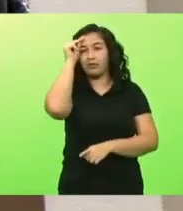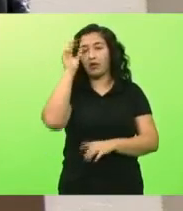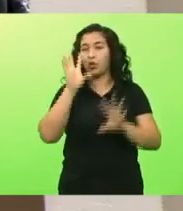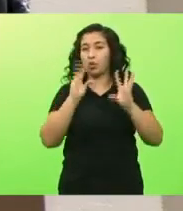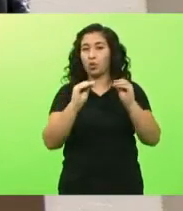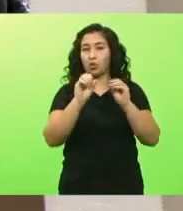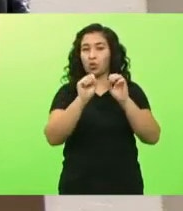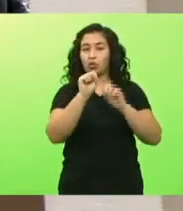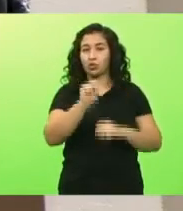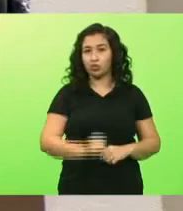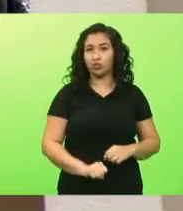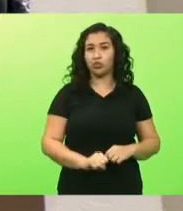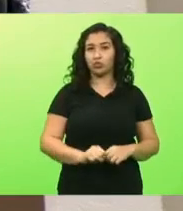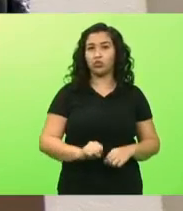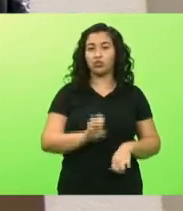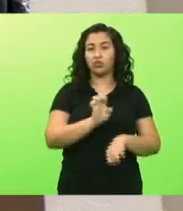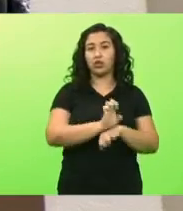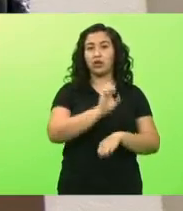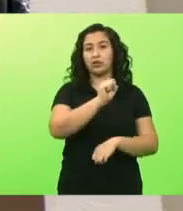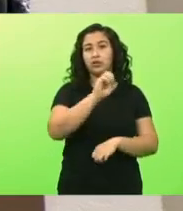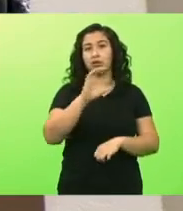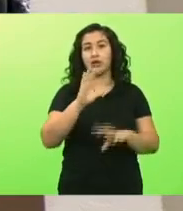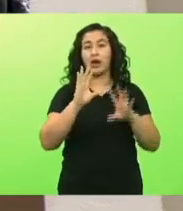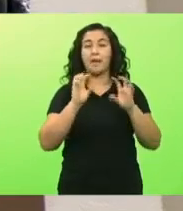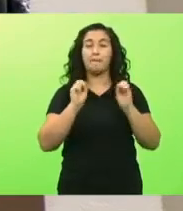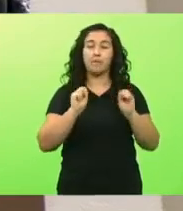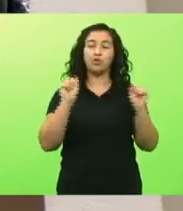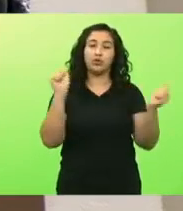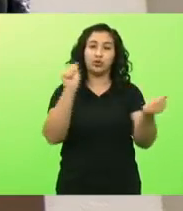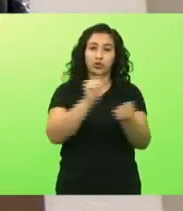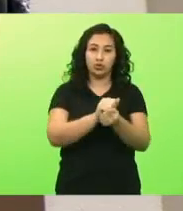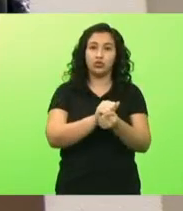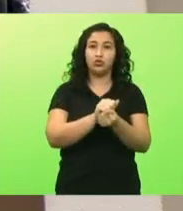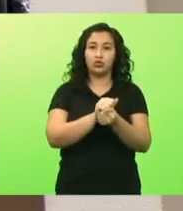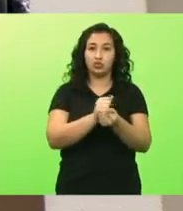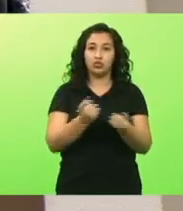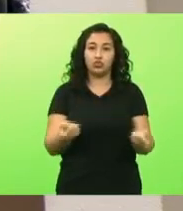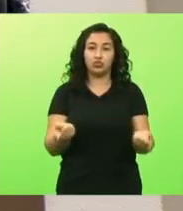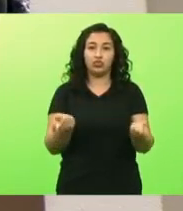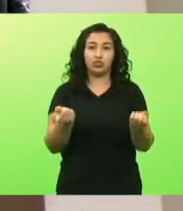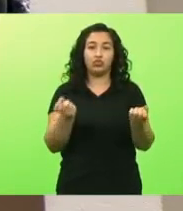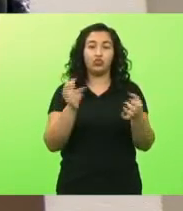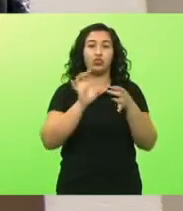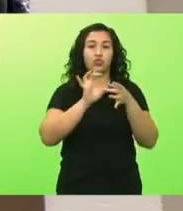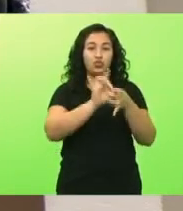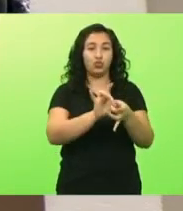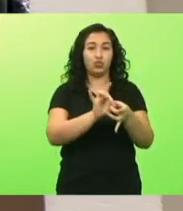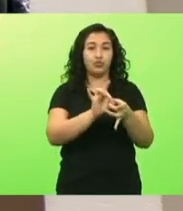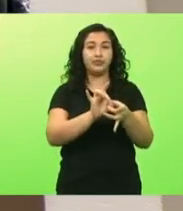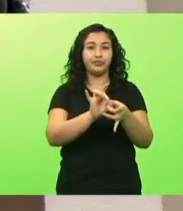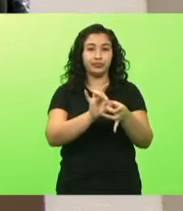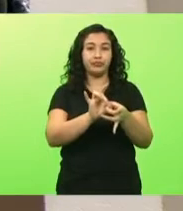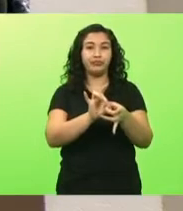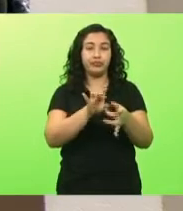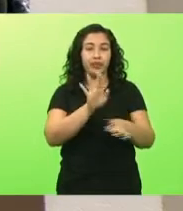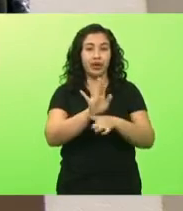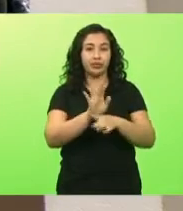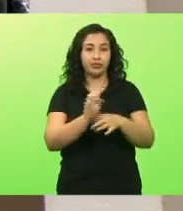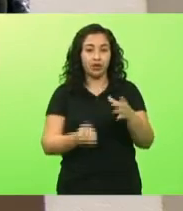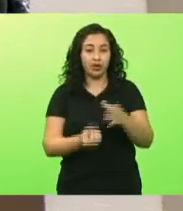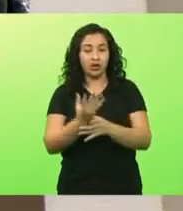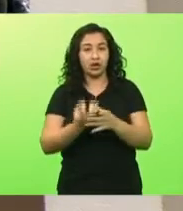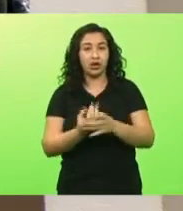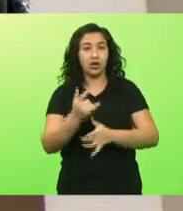Santa Catarina, para que a gente possa juntos aí nos unirmos em busca desse grande investimento com a geração de empregos no sul